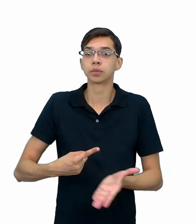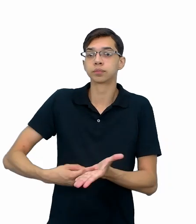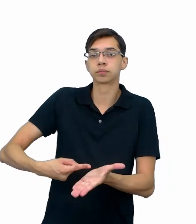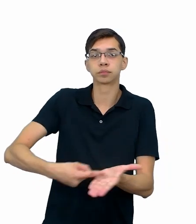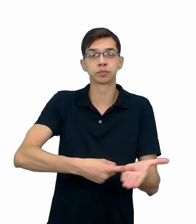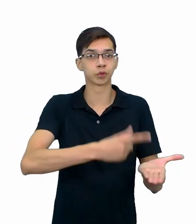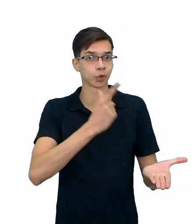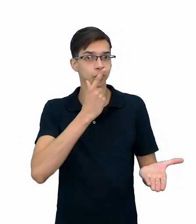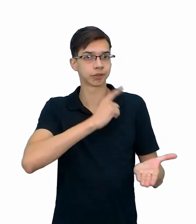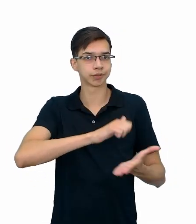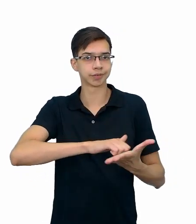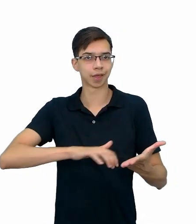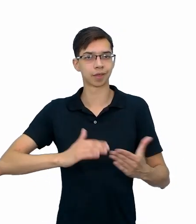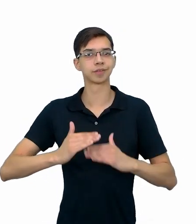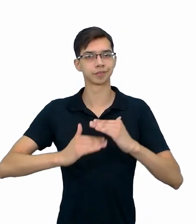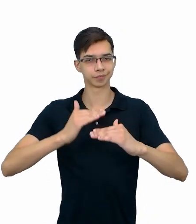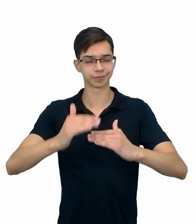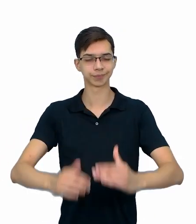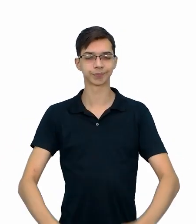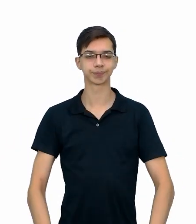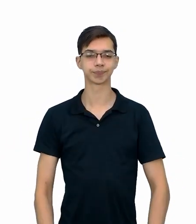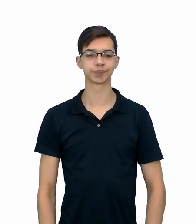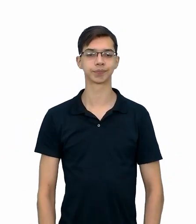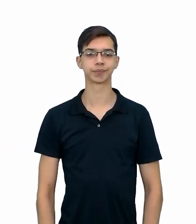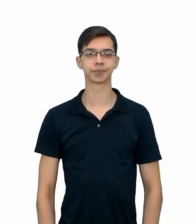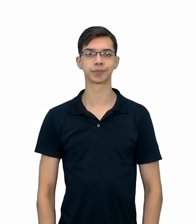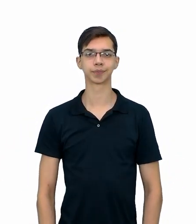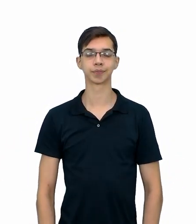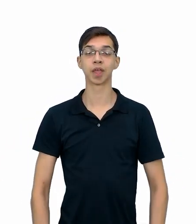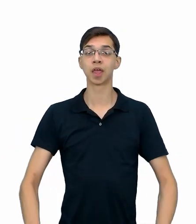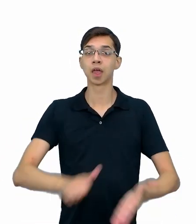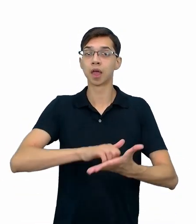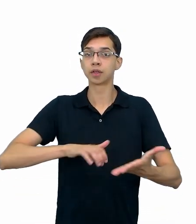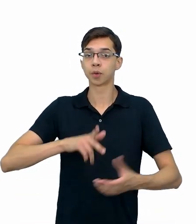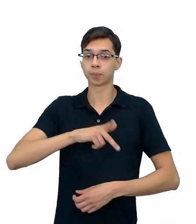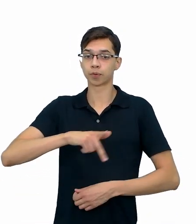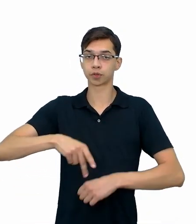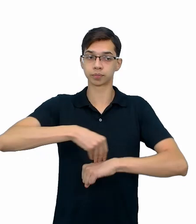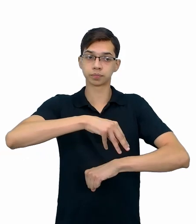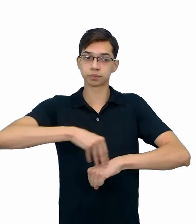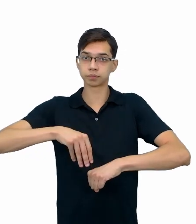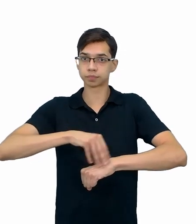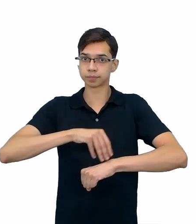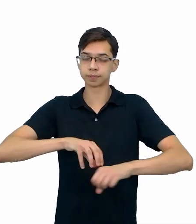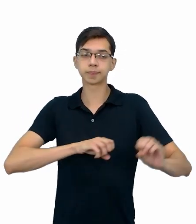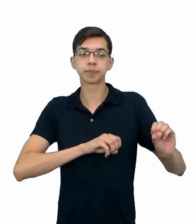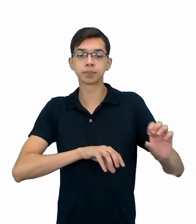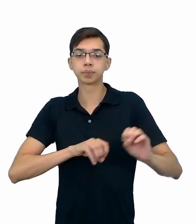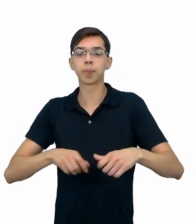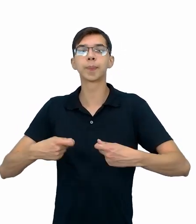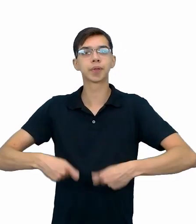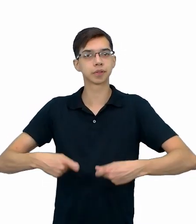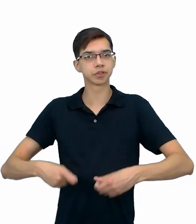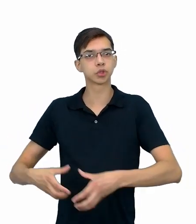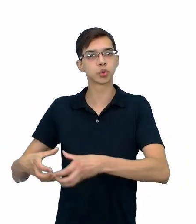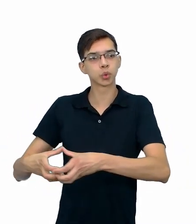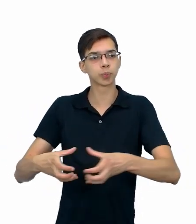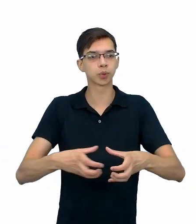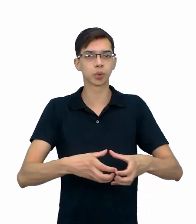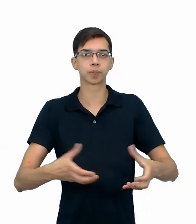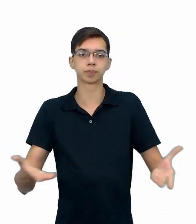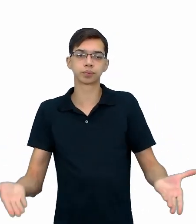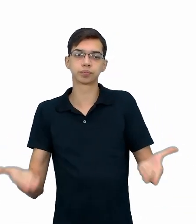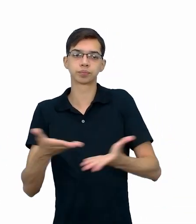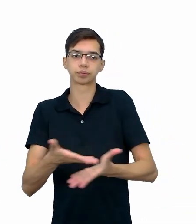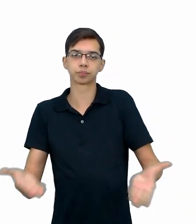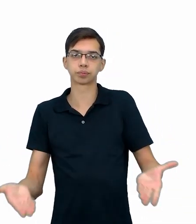As atividades mediadas pelo professor devem incentivar o trabalho colaborativo entre os grupos, tá? Importante